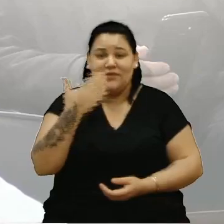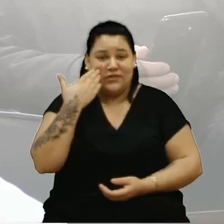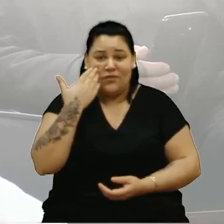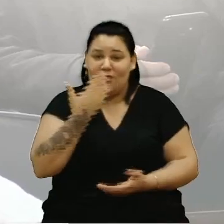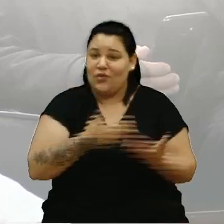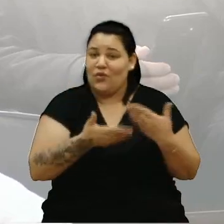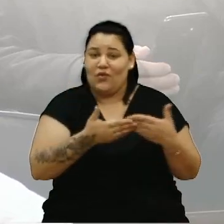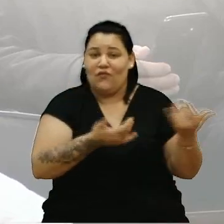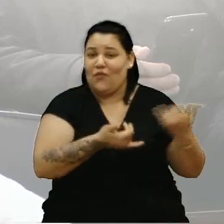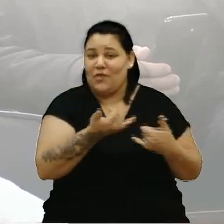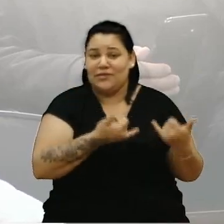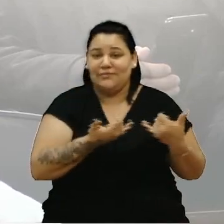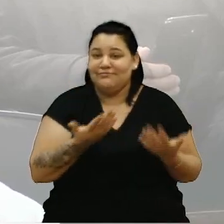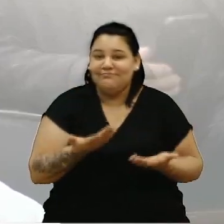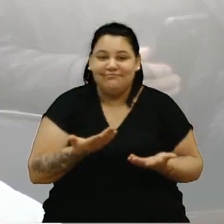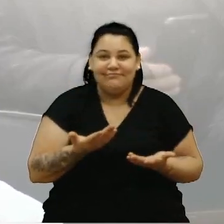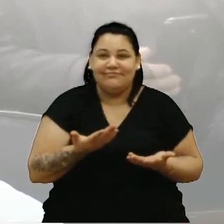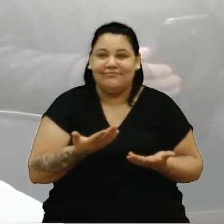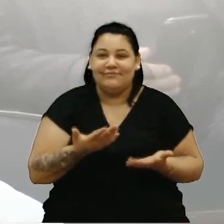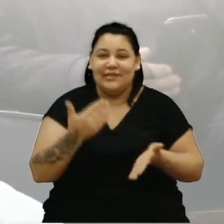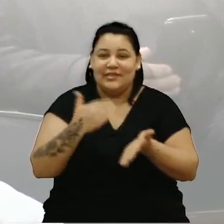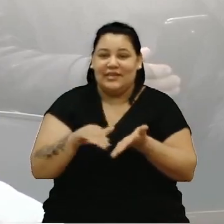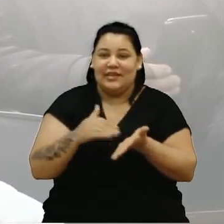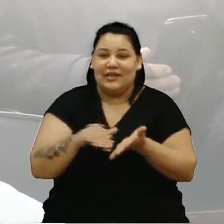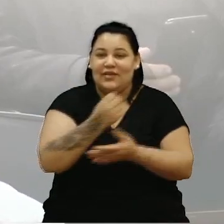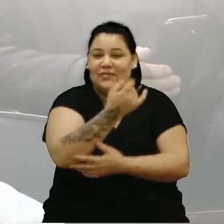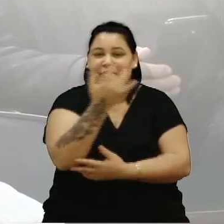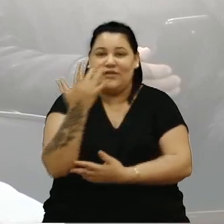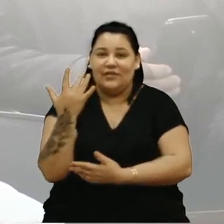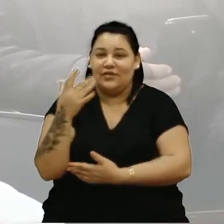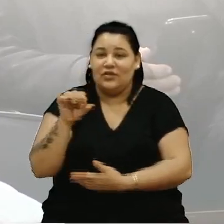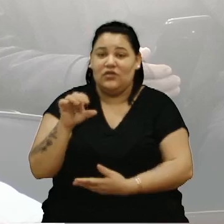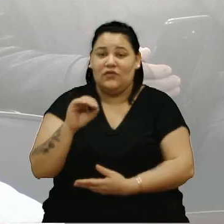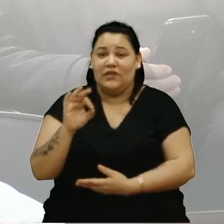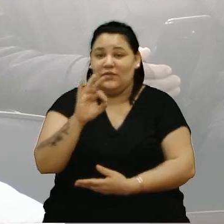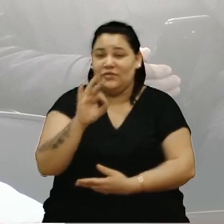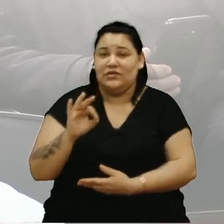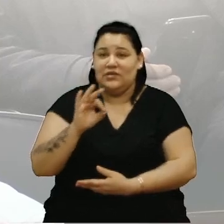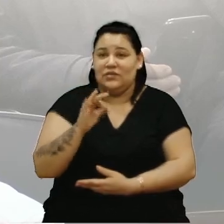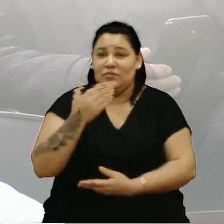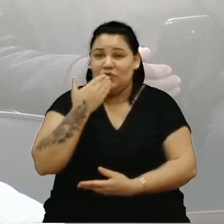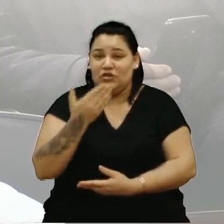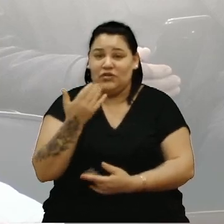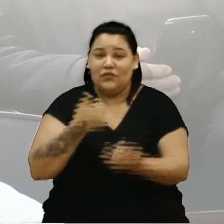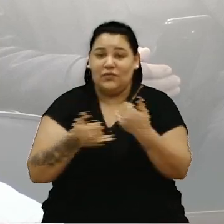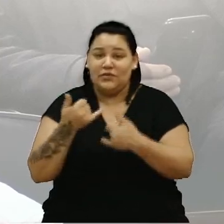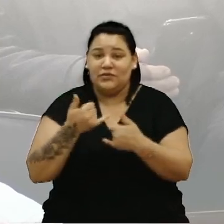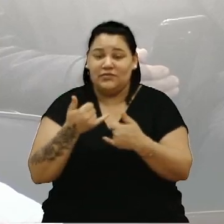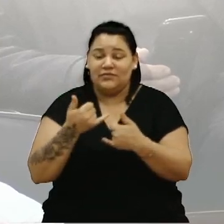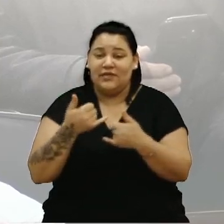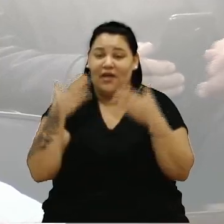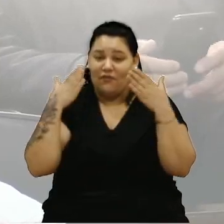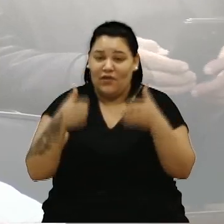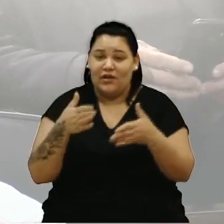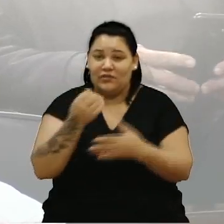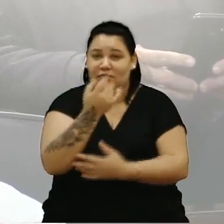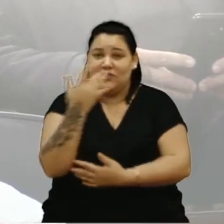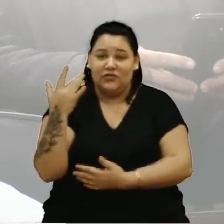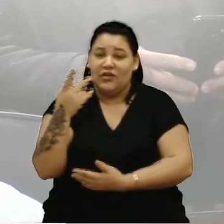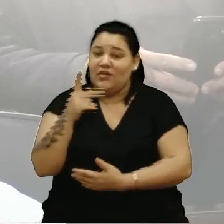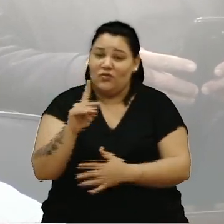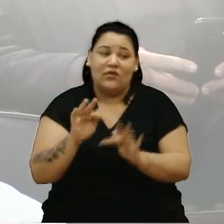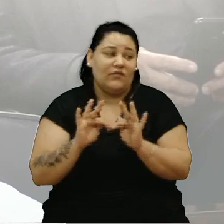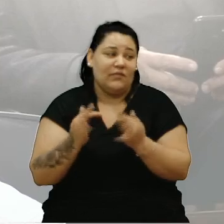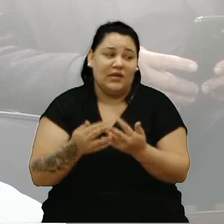informações. Foi secretário do meio ambiente, que 90% desse pedido de informações trabalha sobre isso, foi seu sobrinho.